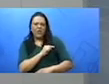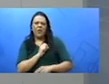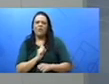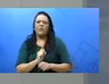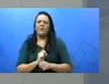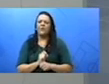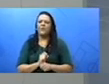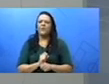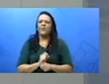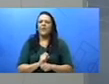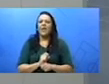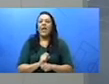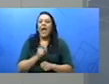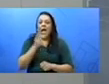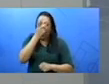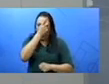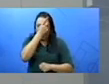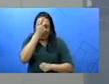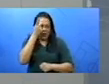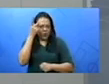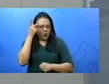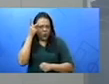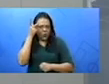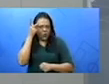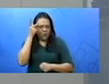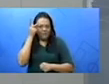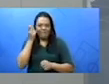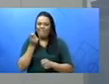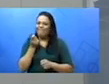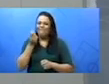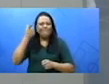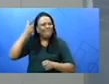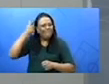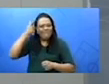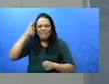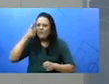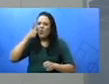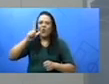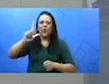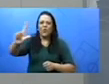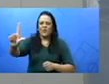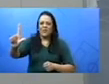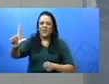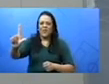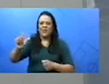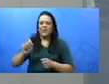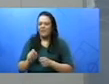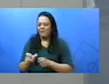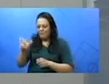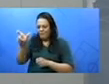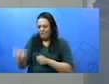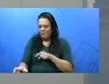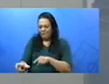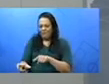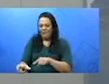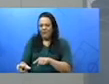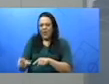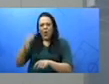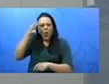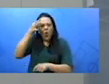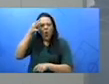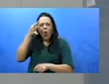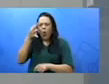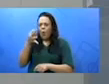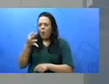É a incapacidade por parte de pessoas tecnicamente alfabetizadas de compreender